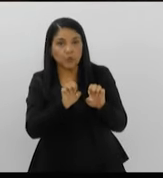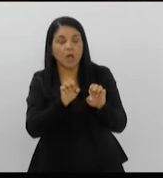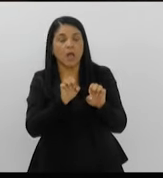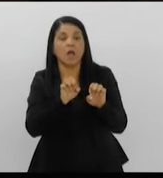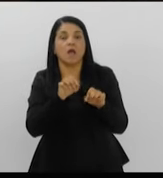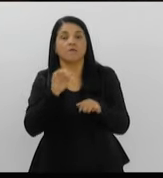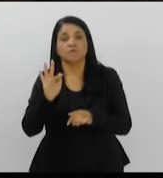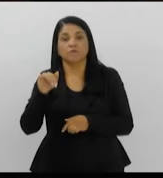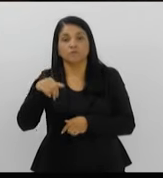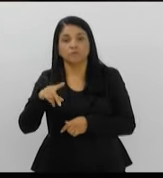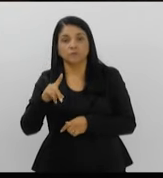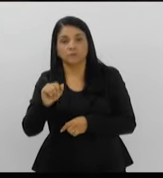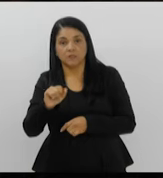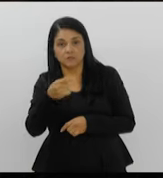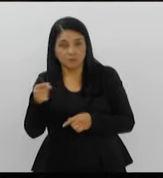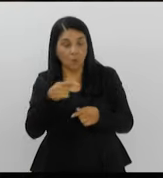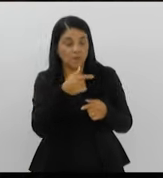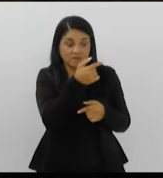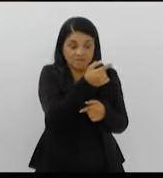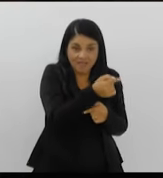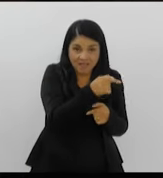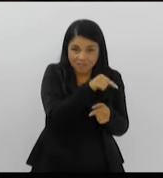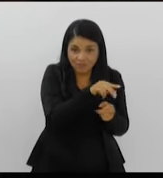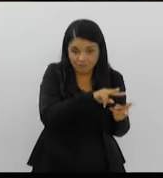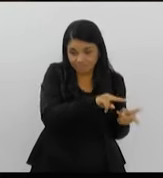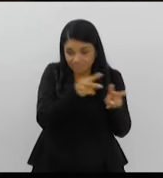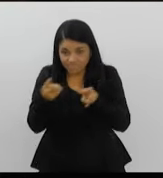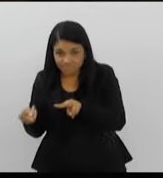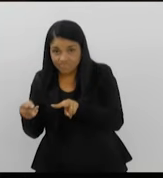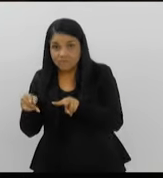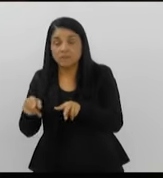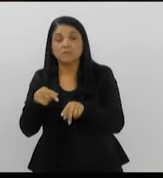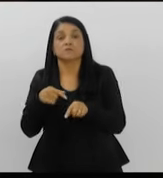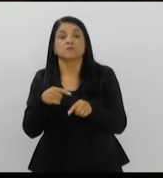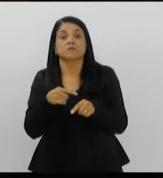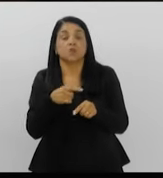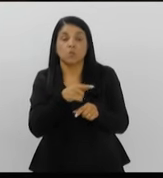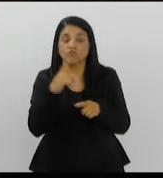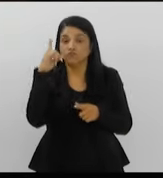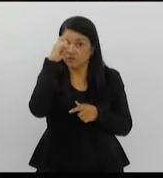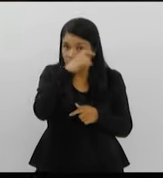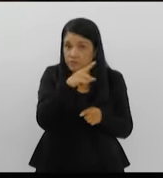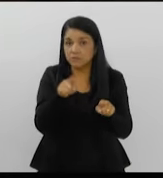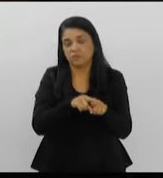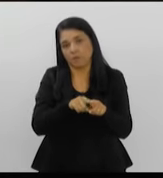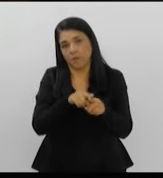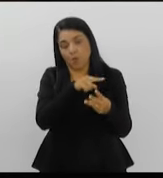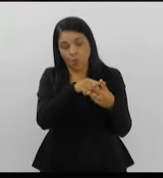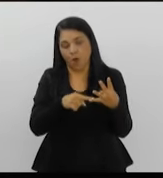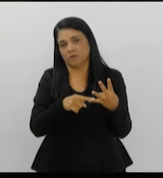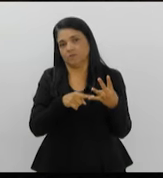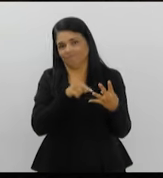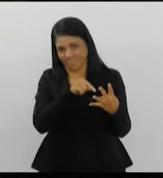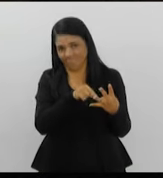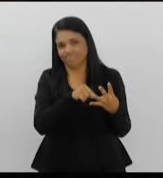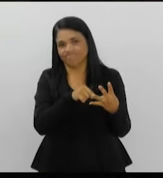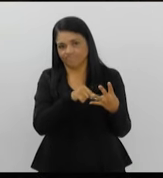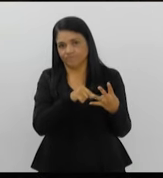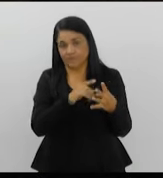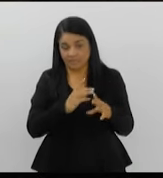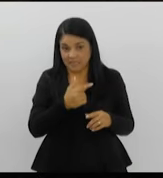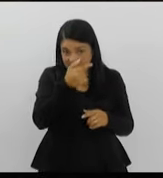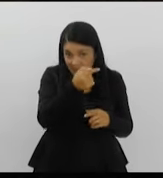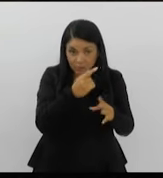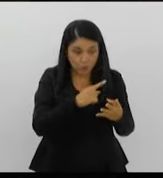gerir essas outras 7 unidades, que das 7, 4 são muito grandes e muito complexas também. E a gente ainda tem o caso de